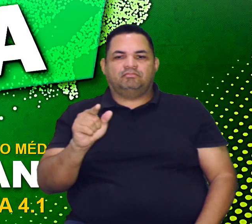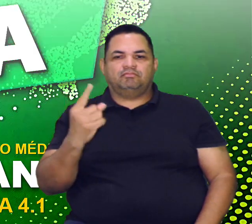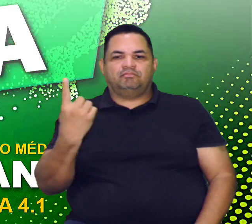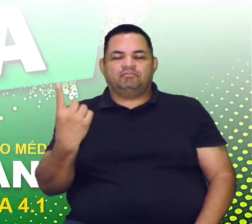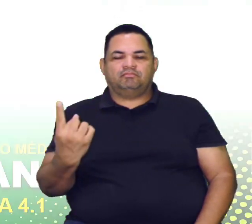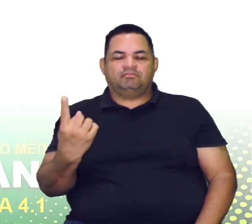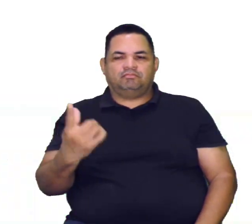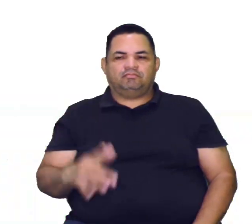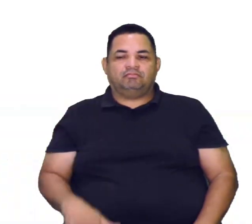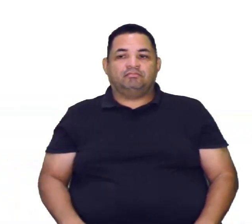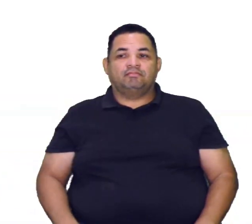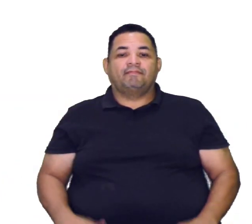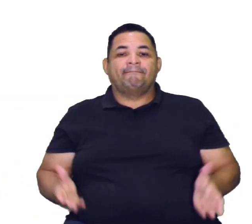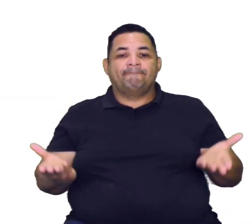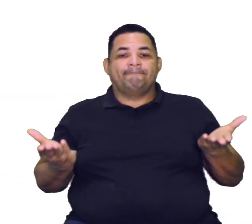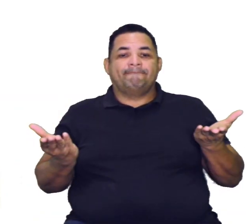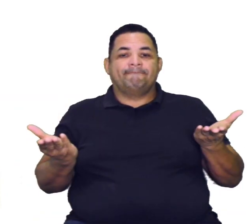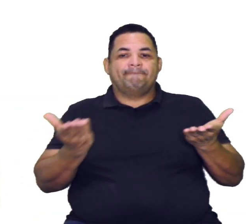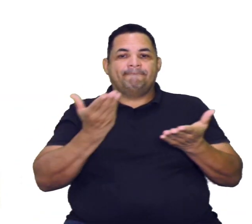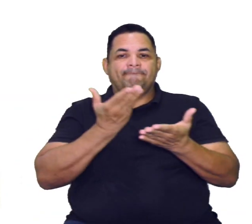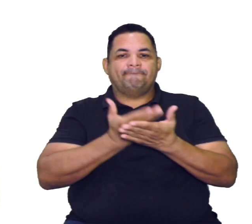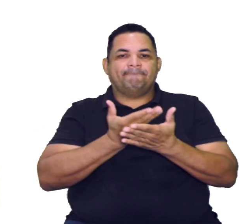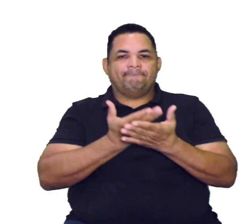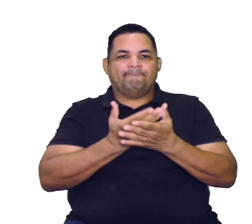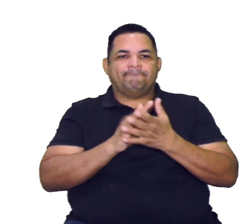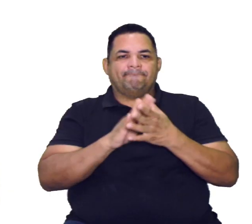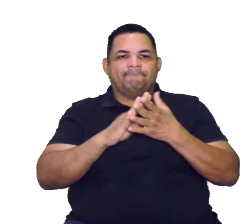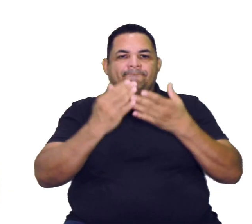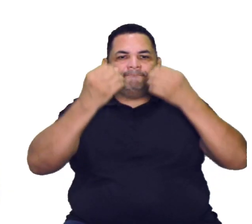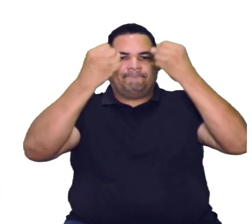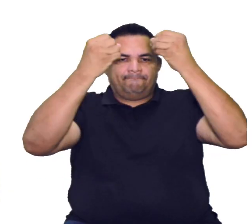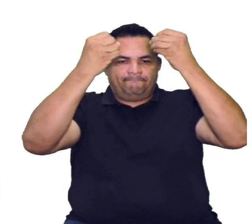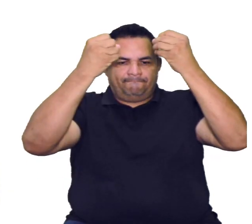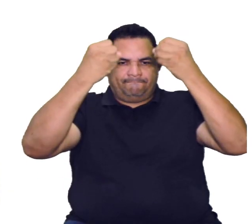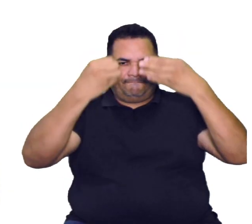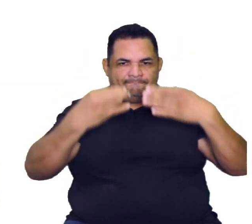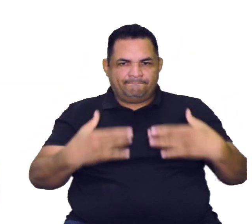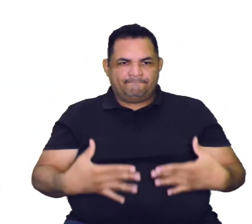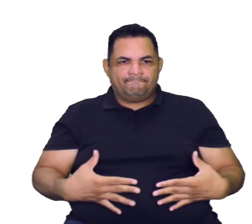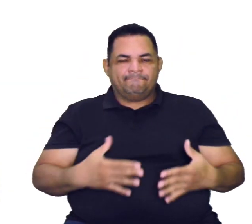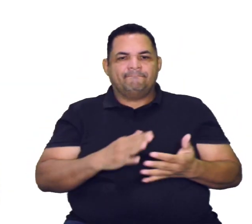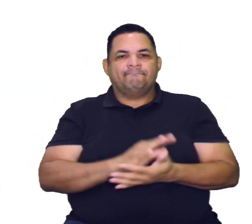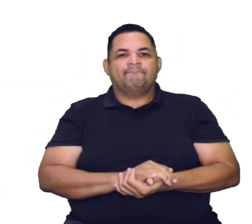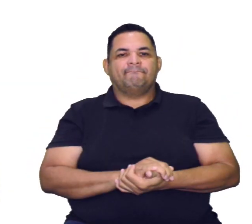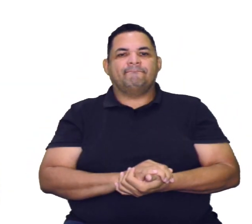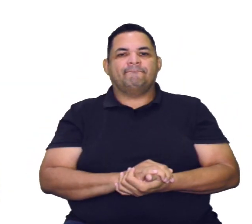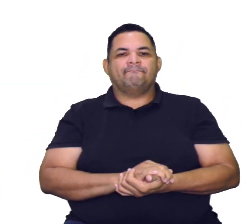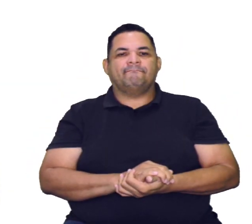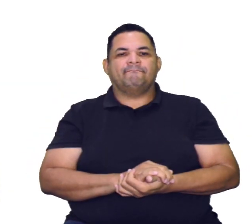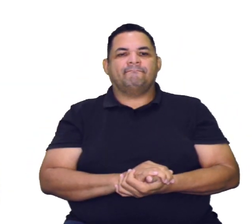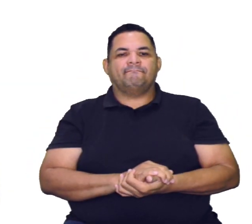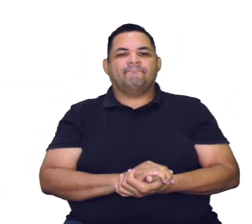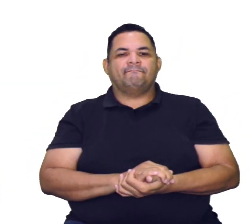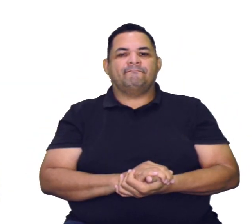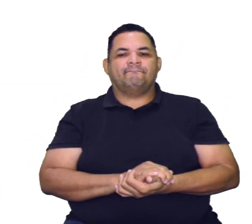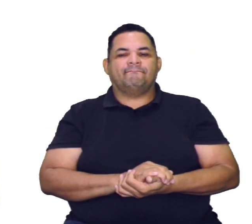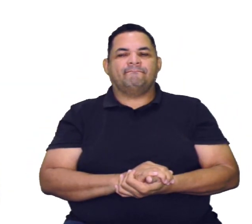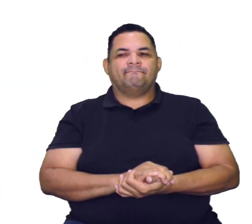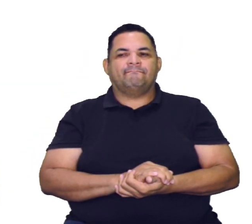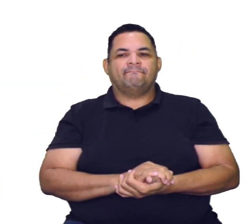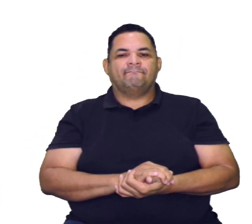4.1. E nessa aula, a Prof. Iris vai falar sobre o quê? Prof. Iris fala aqui e ela tá